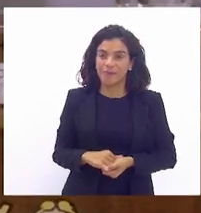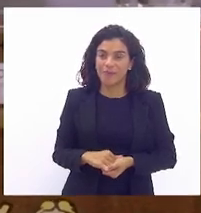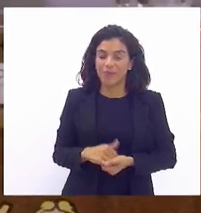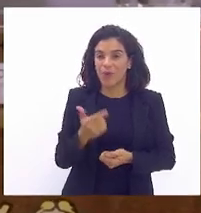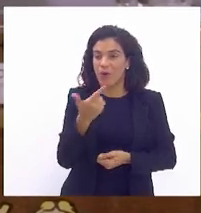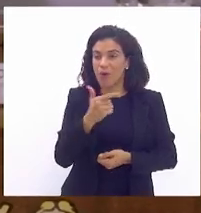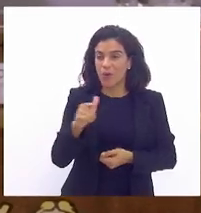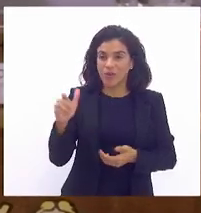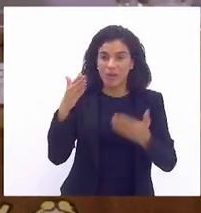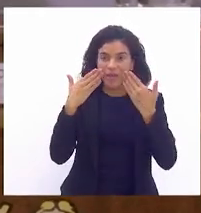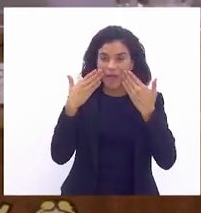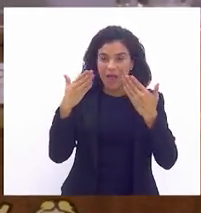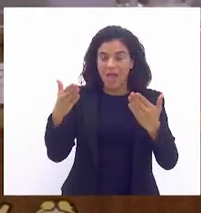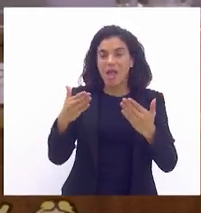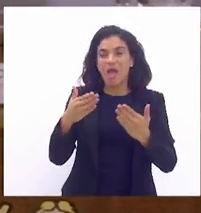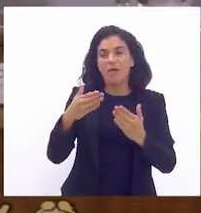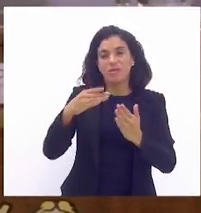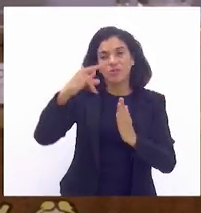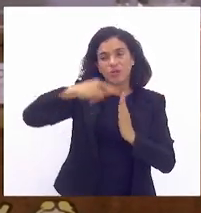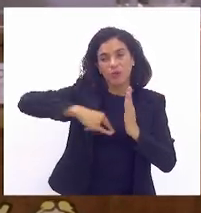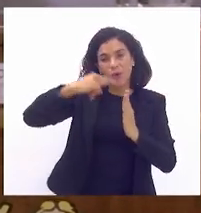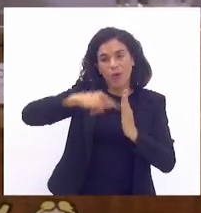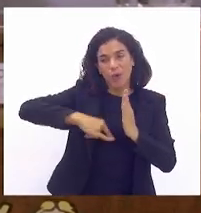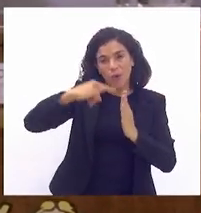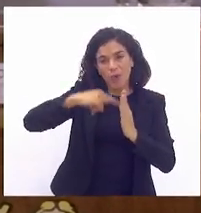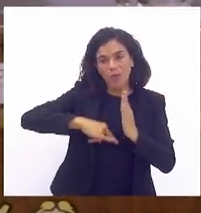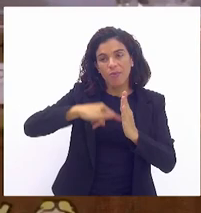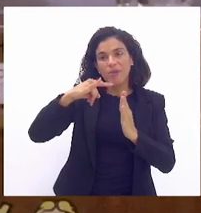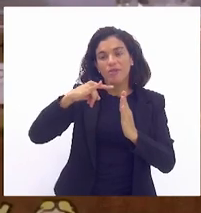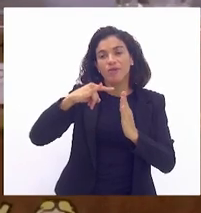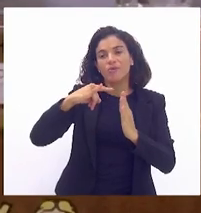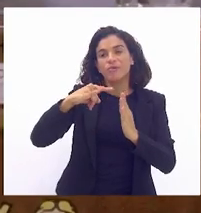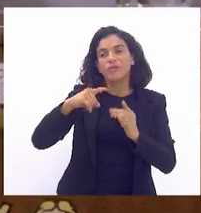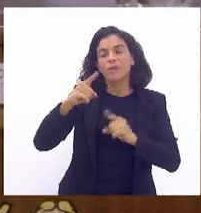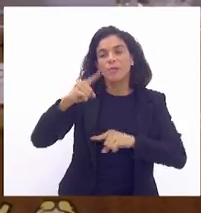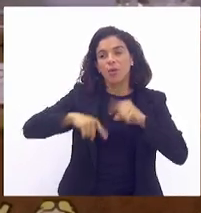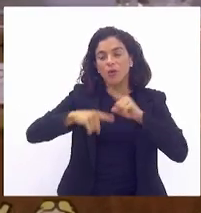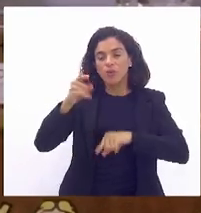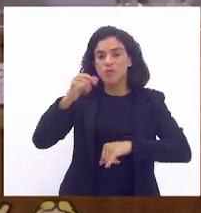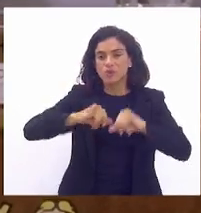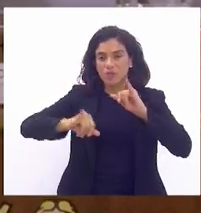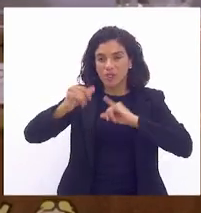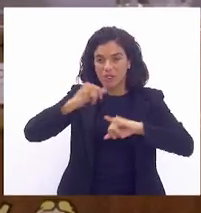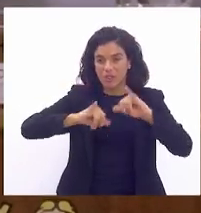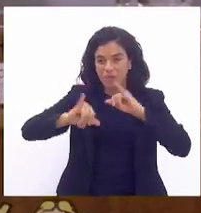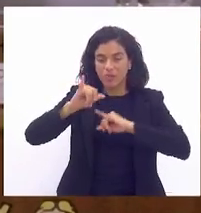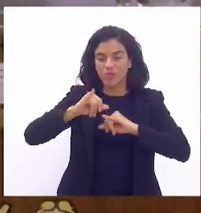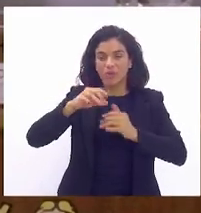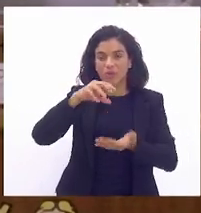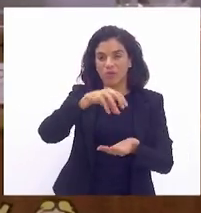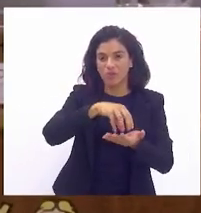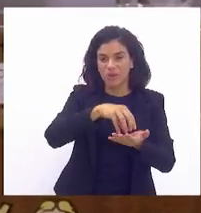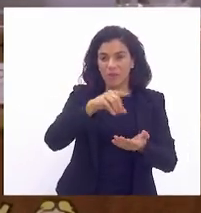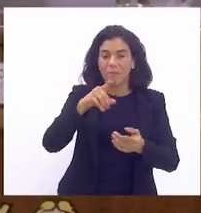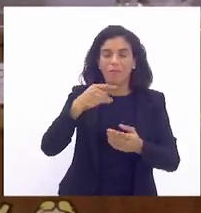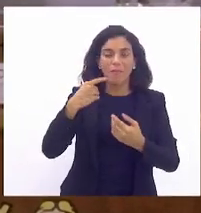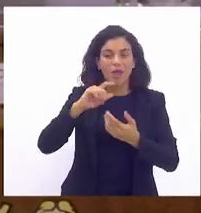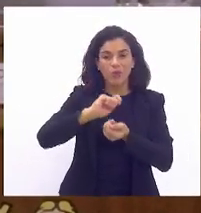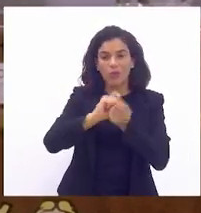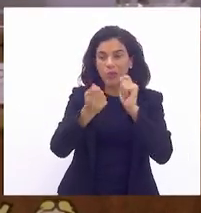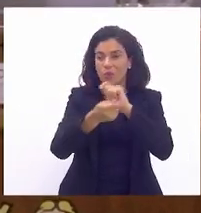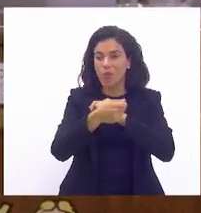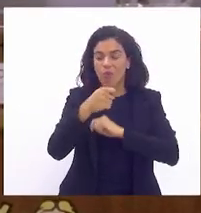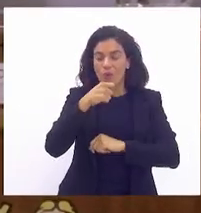Outra, apresentou o inventário de todos os sistemas de contenção de produtos químicos da unidade, mas não adequou,